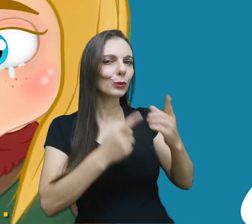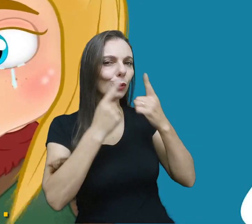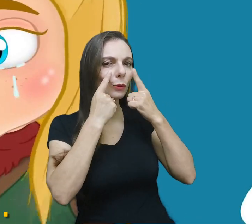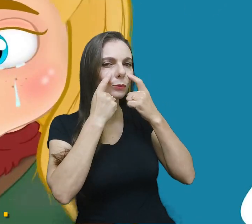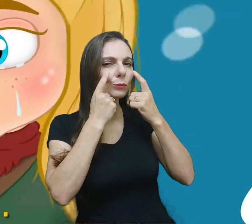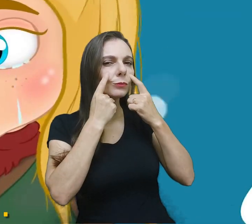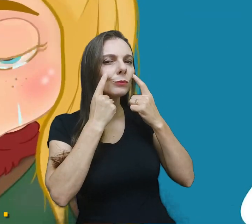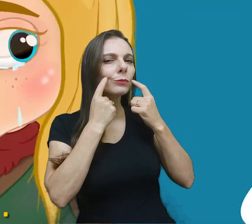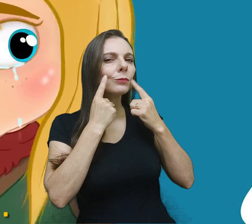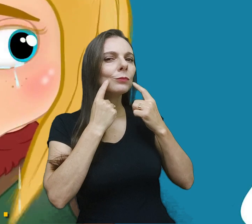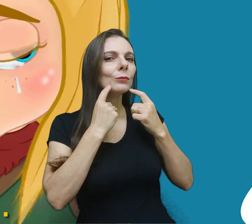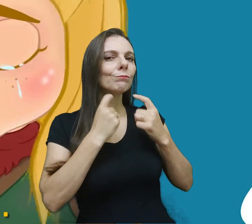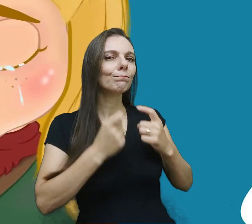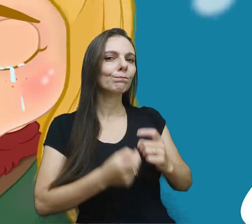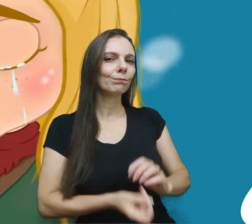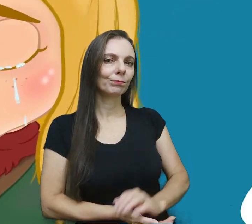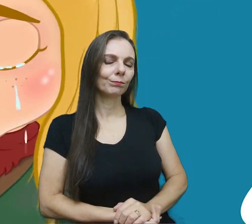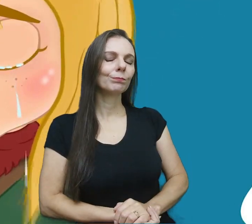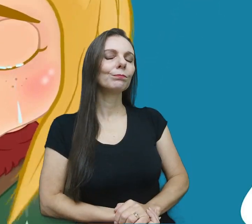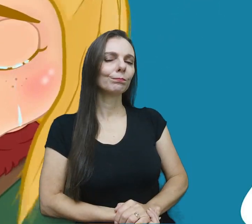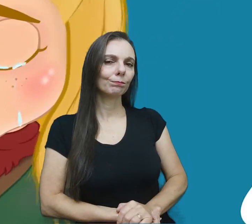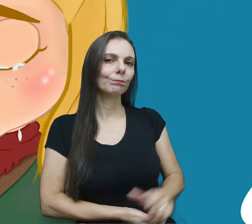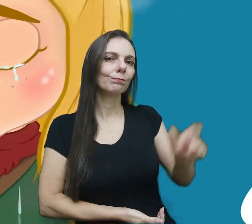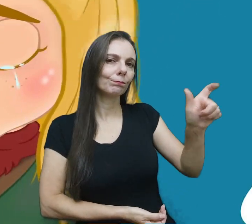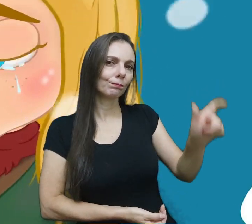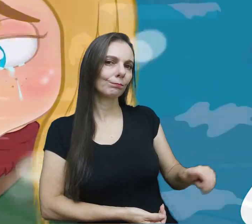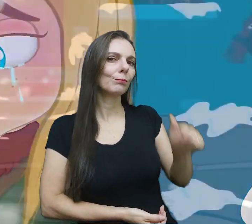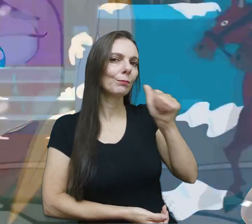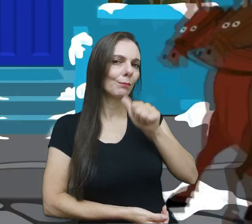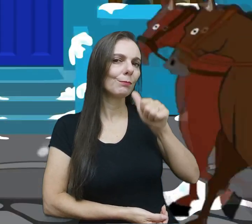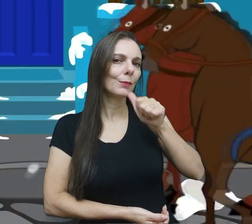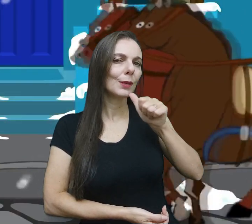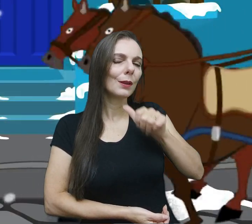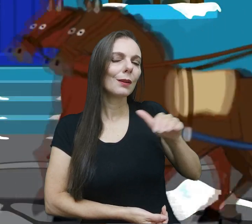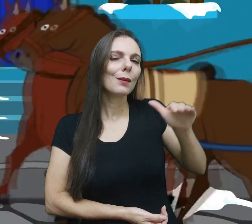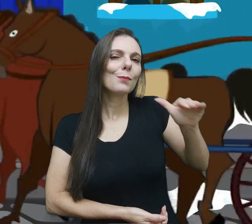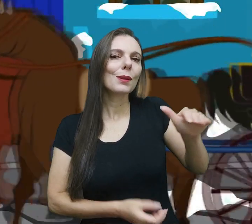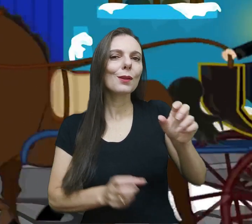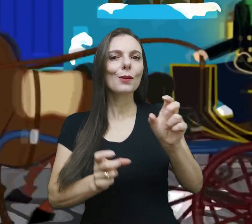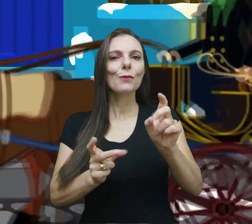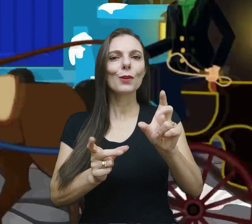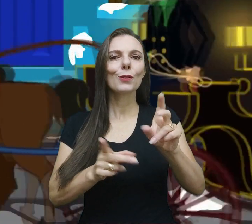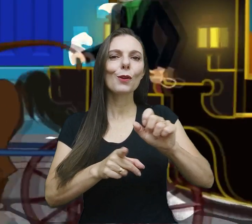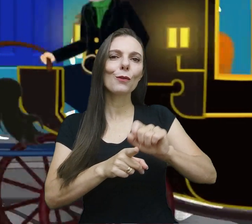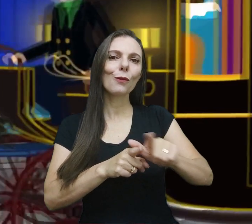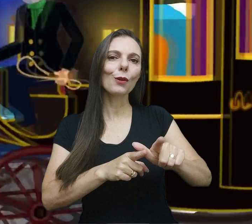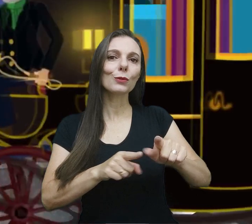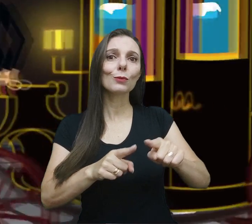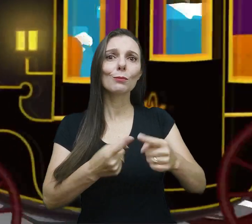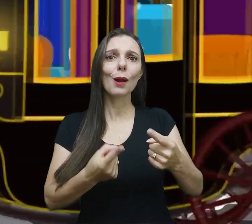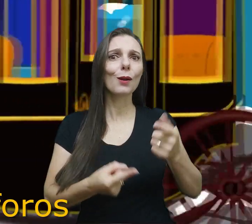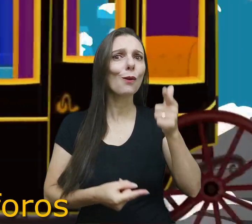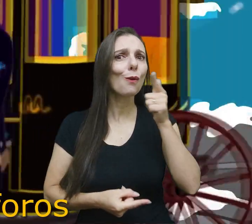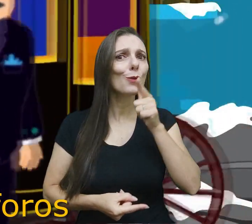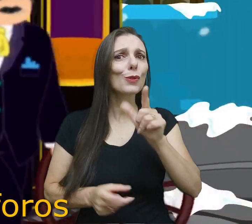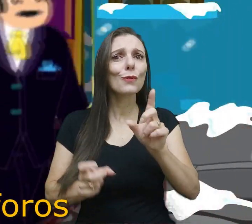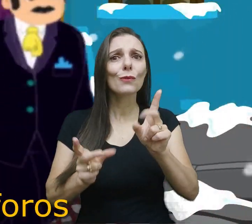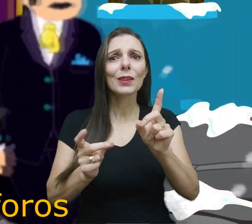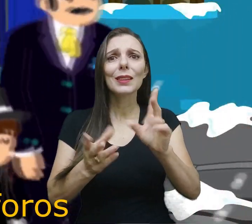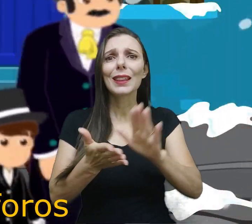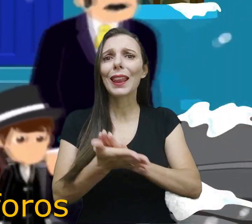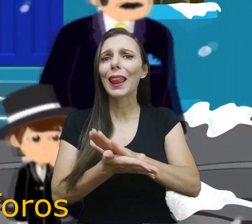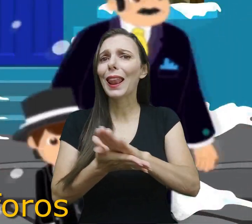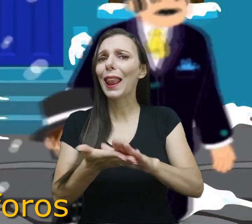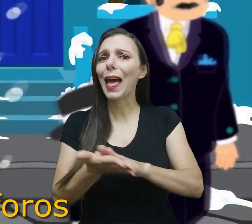olhos começaram a lacrimejar. Era uma pequena vendedora de fósforos, mas ela não conseguiu vender